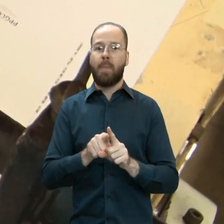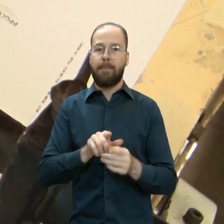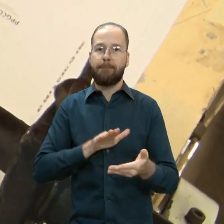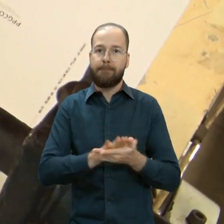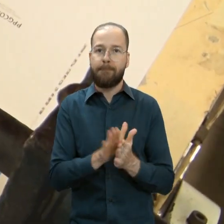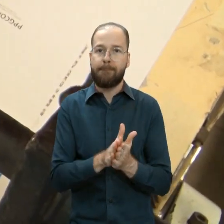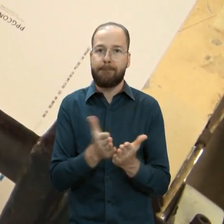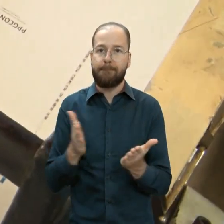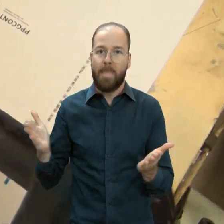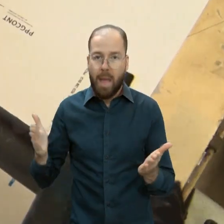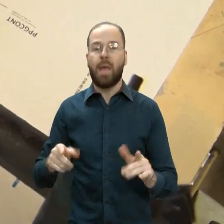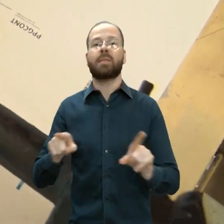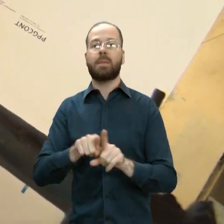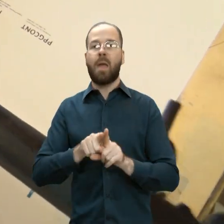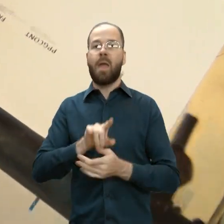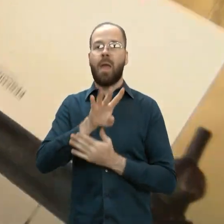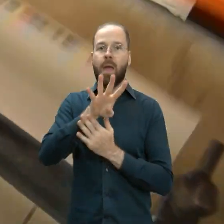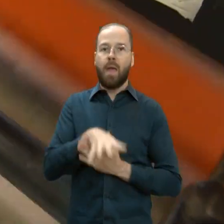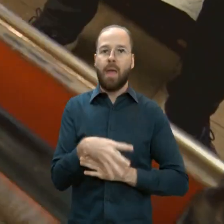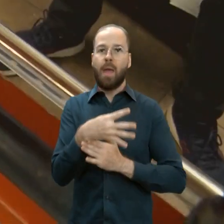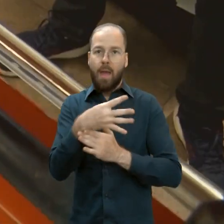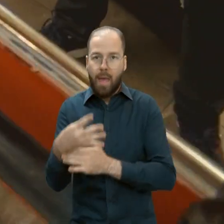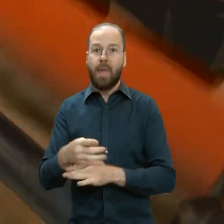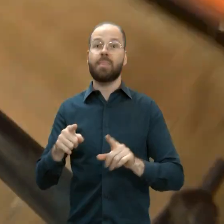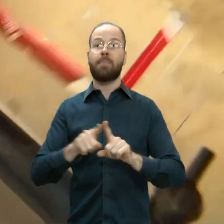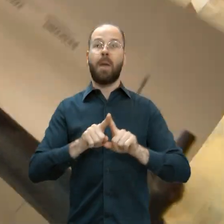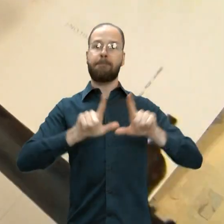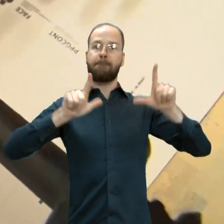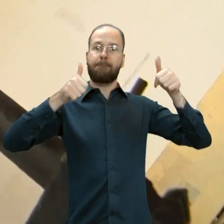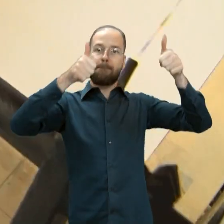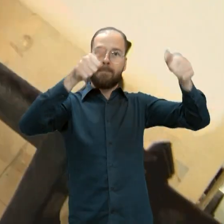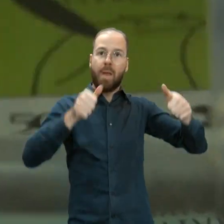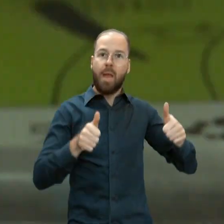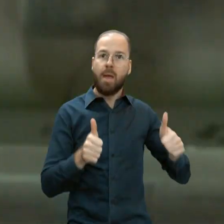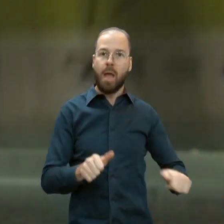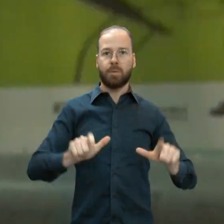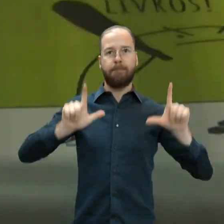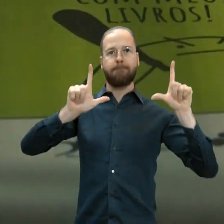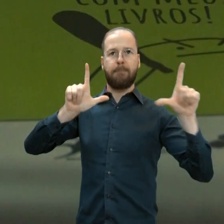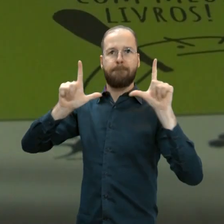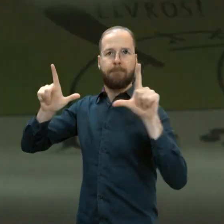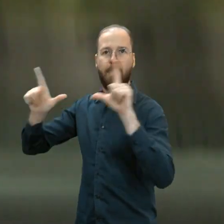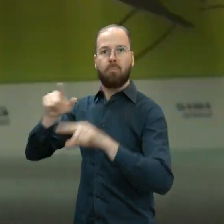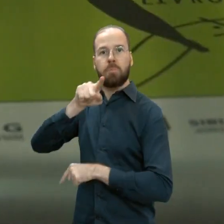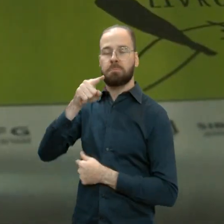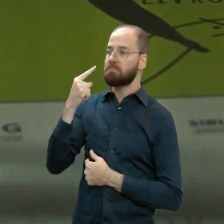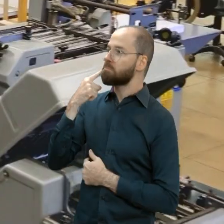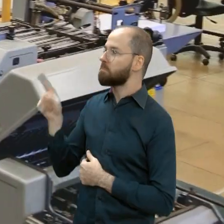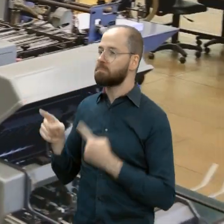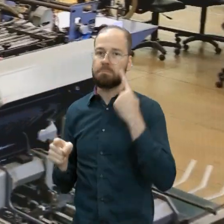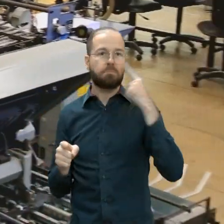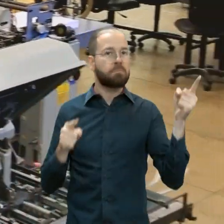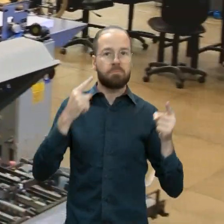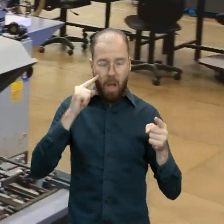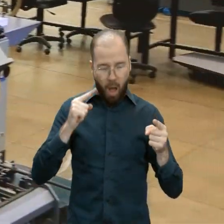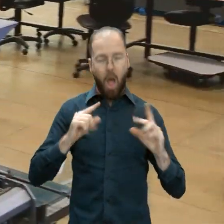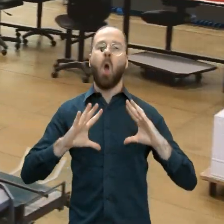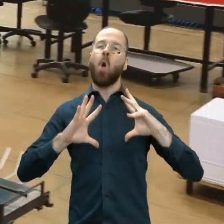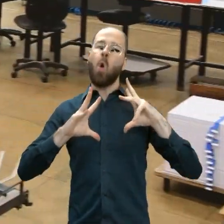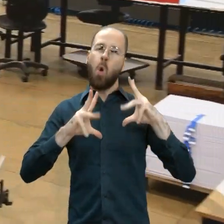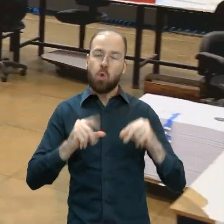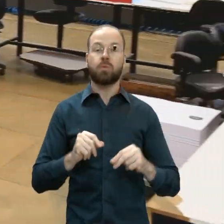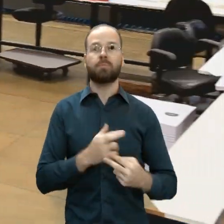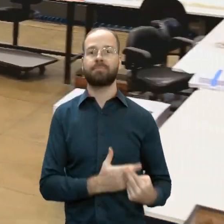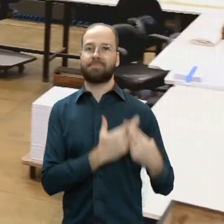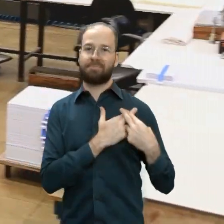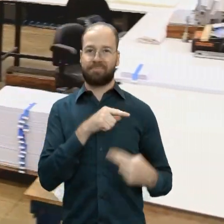calendários e aqueles cartazes que você encontra nos eventos da universidade. Tudo passa por aqui. O Centro Editorial e